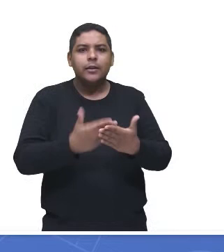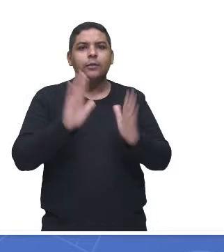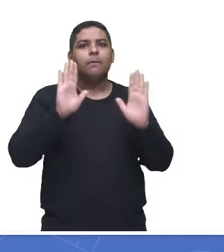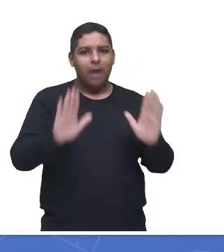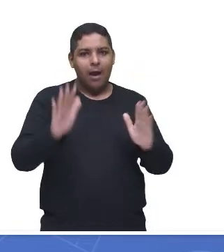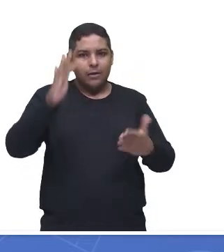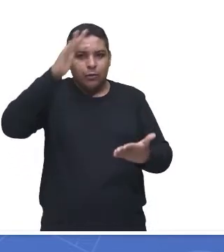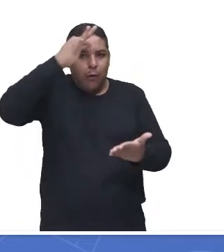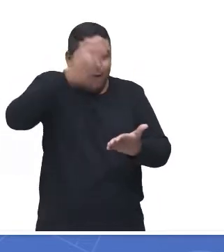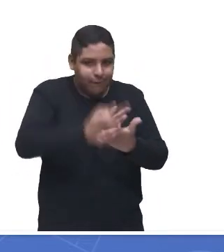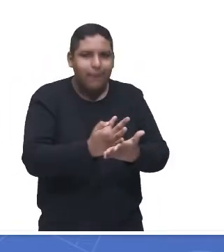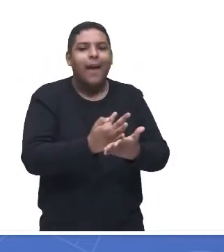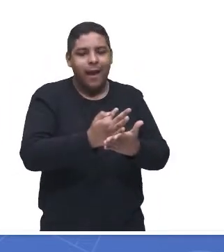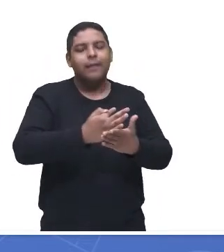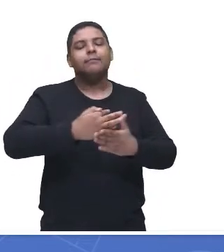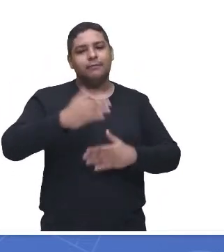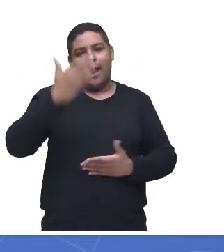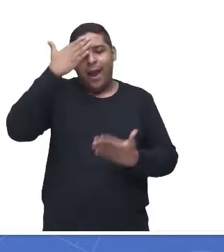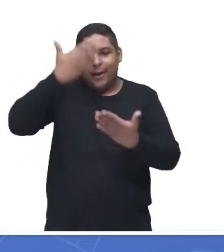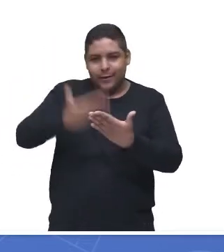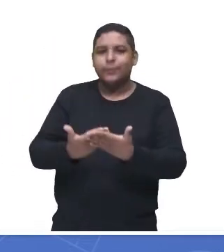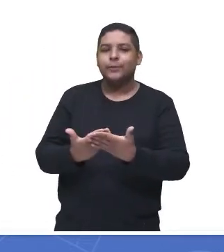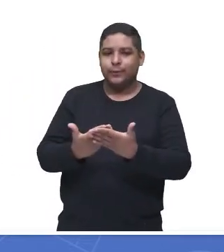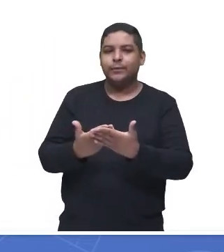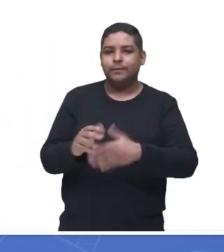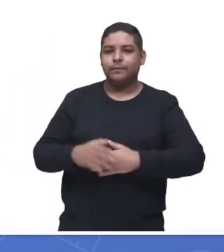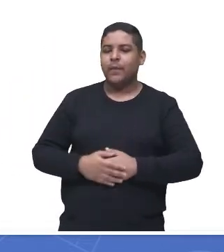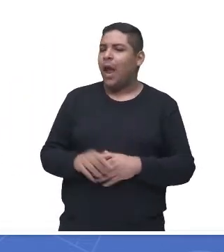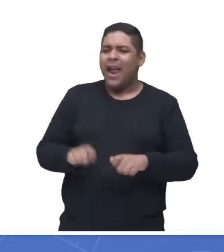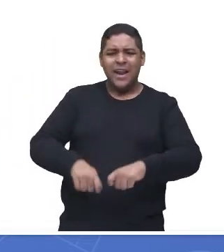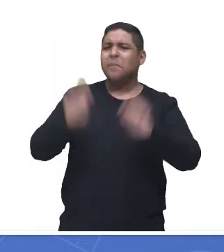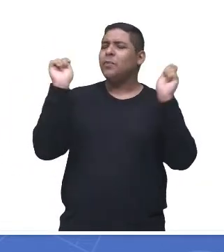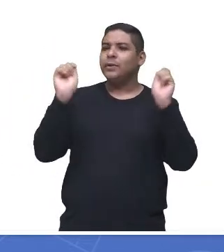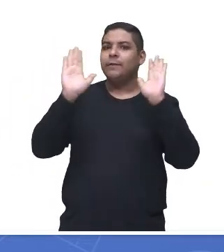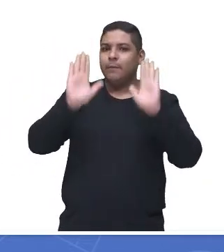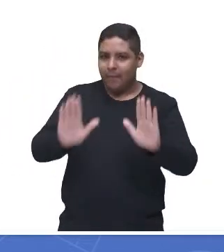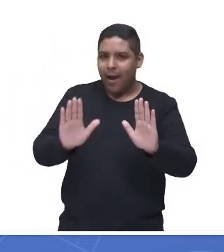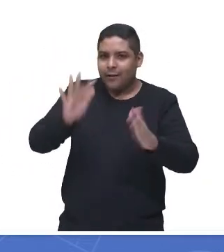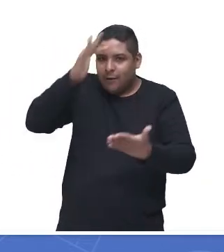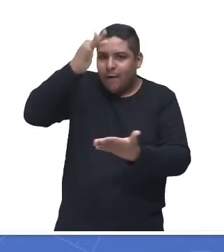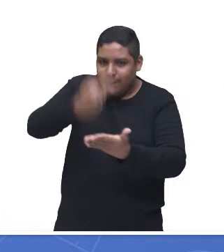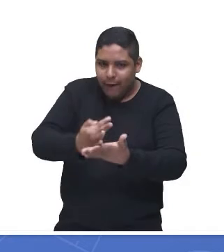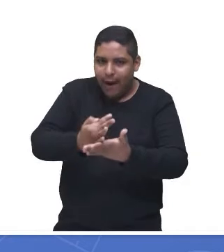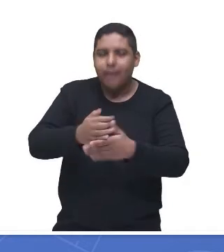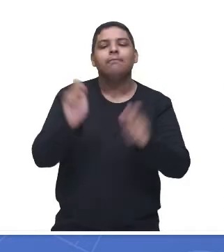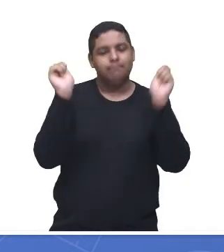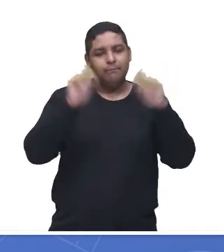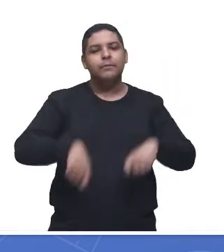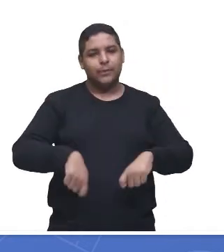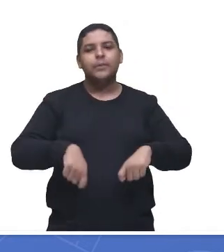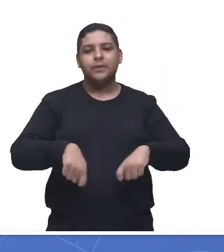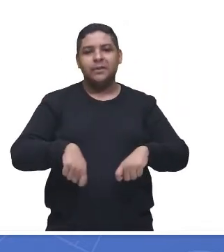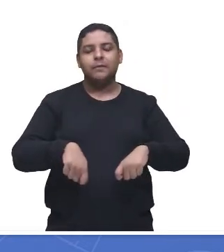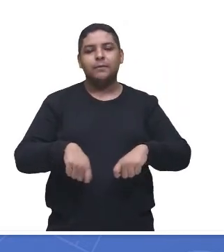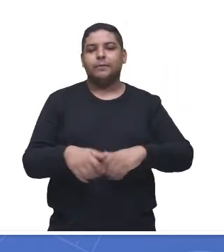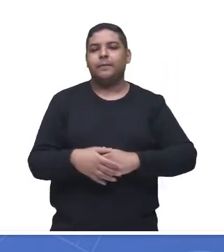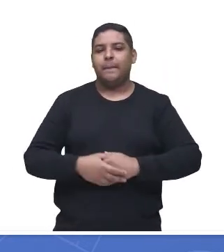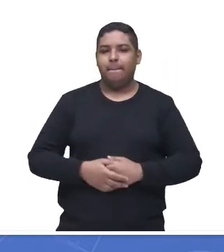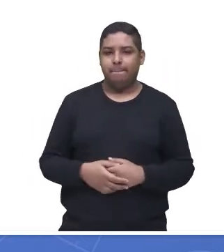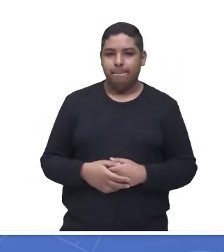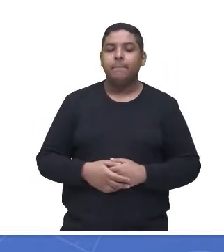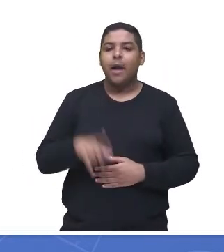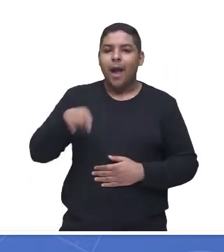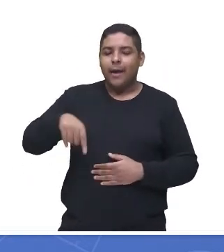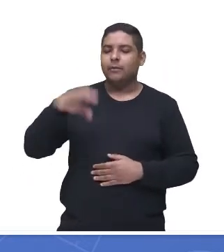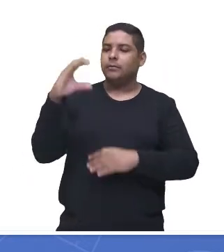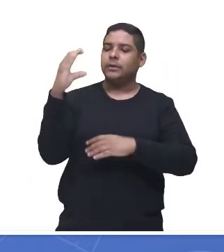impossível. Não é isso? Totalmente o contrário da ciência, né? Por isso que nós falamos de ciência, nós falamos de